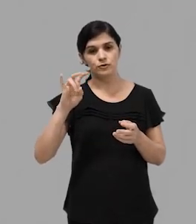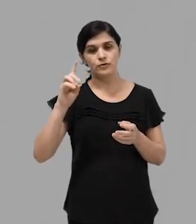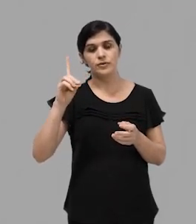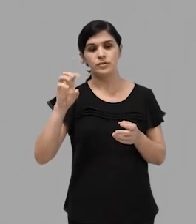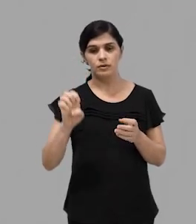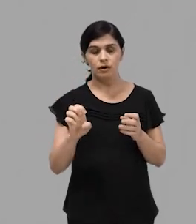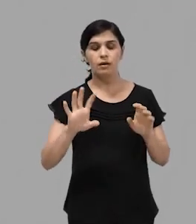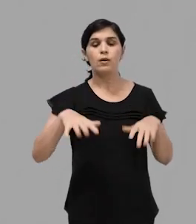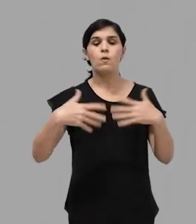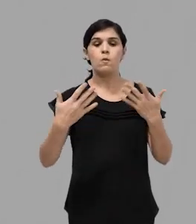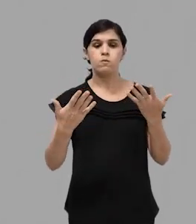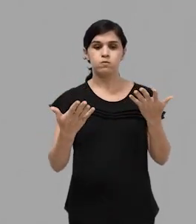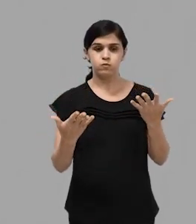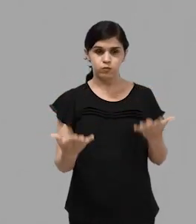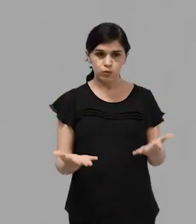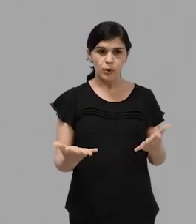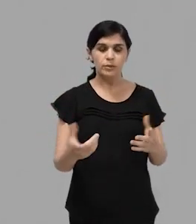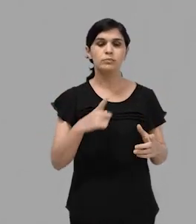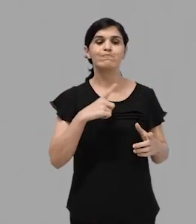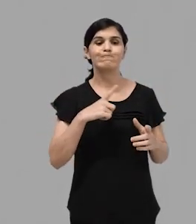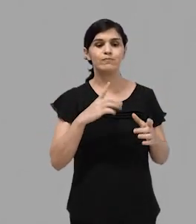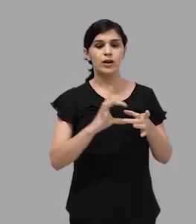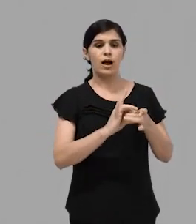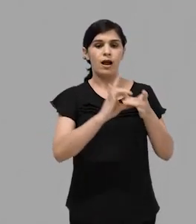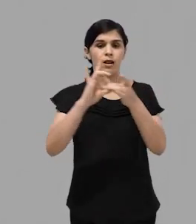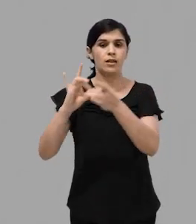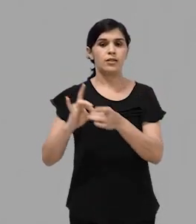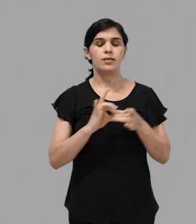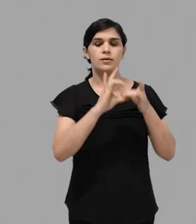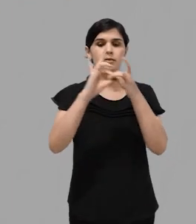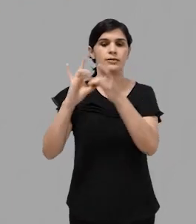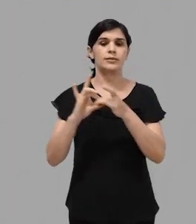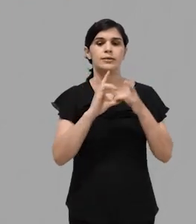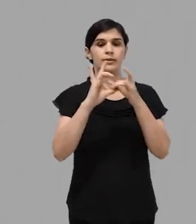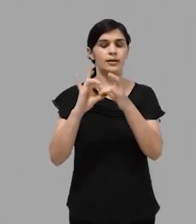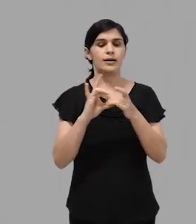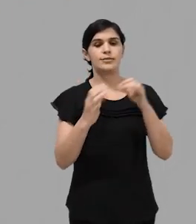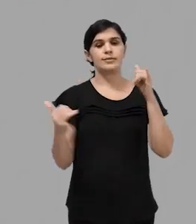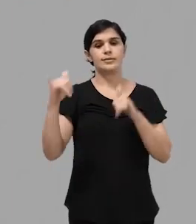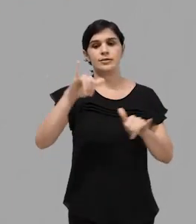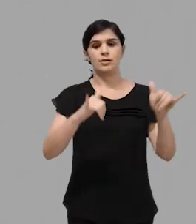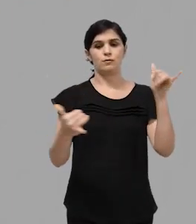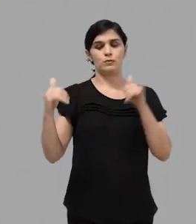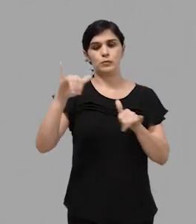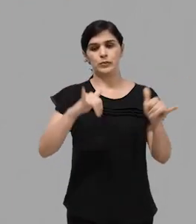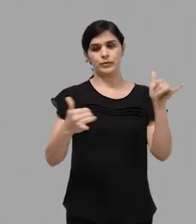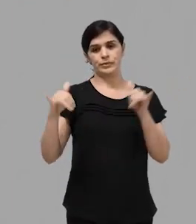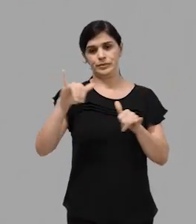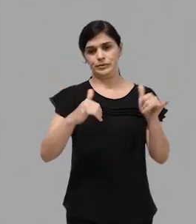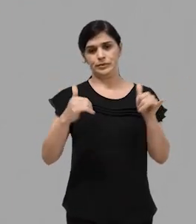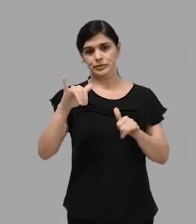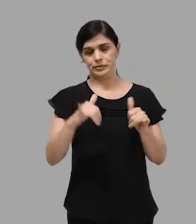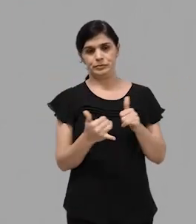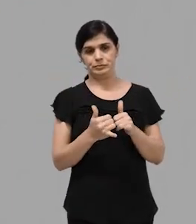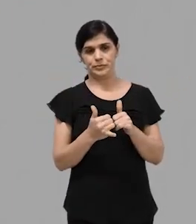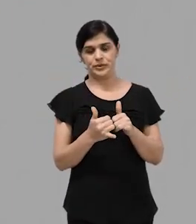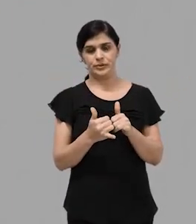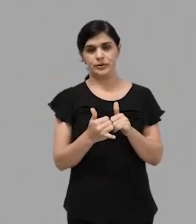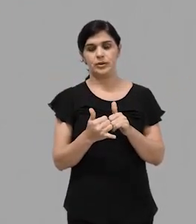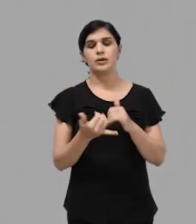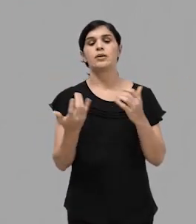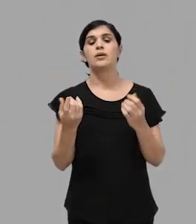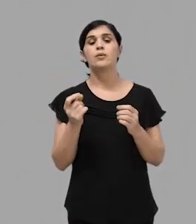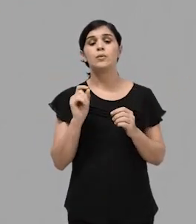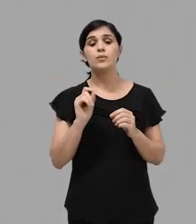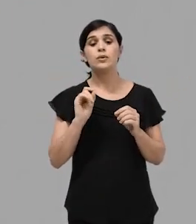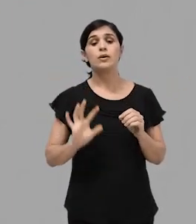ligação química. E ela nada mais é do que a tendência que um determinado átomo tem de ficar, de